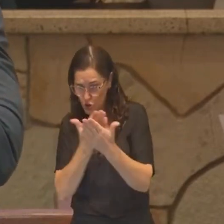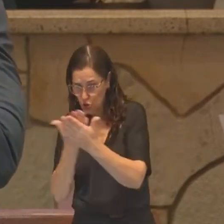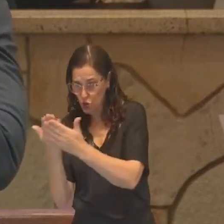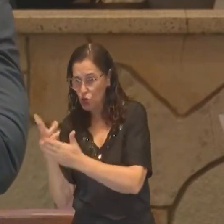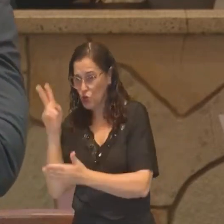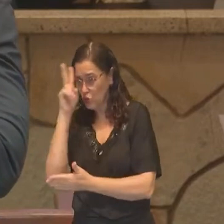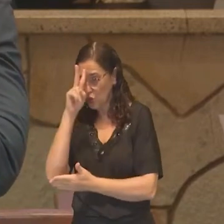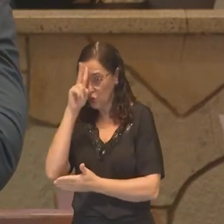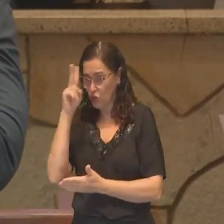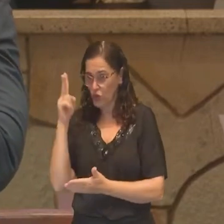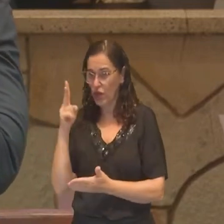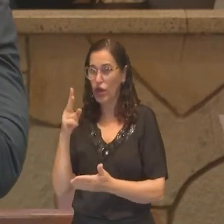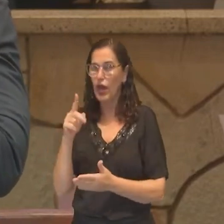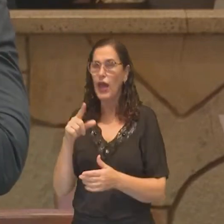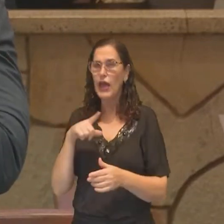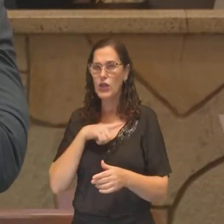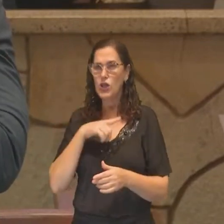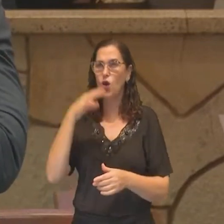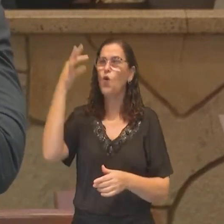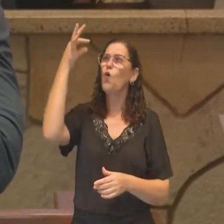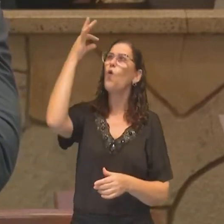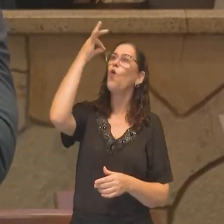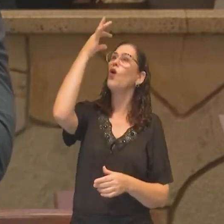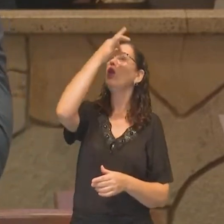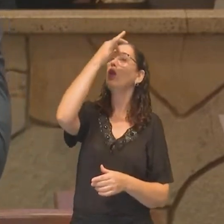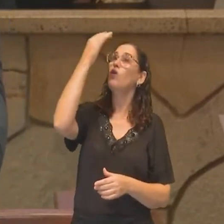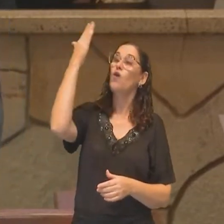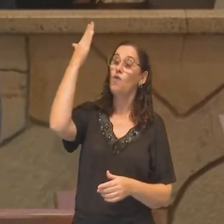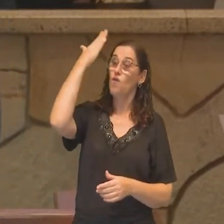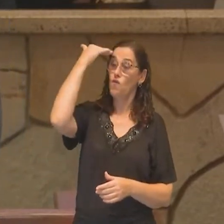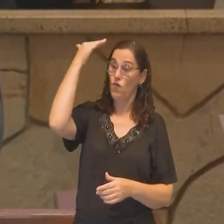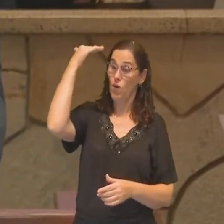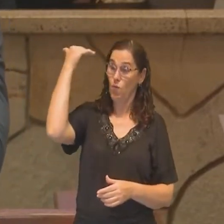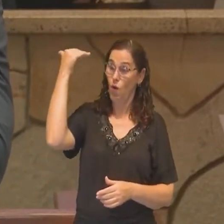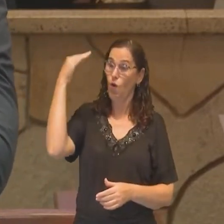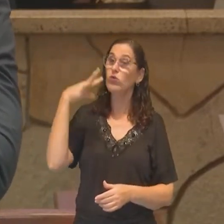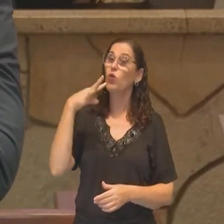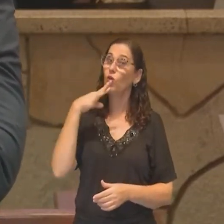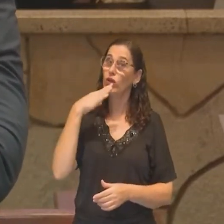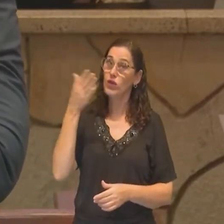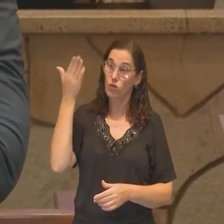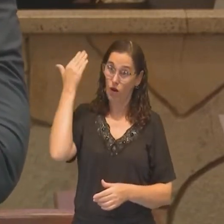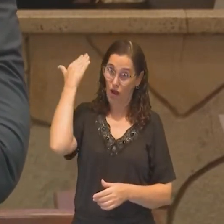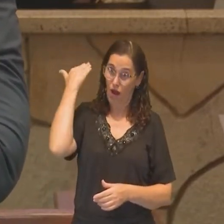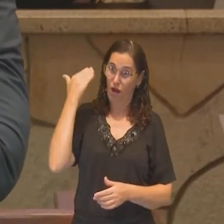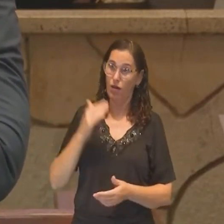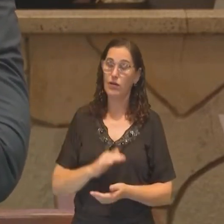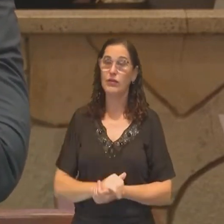certo colírio que naqueles dias era famoso e era conhecido naquele tempo.